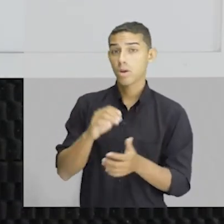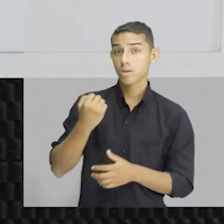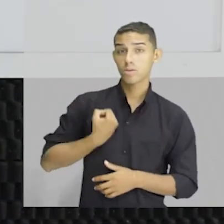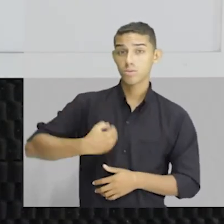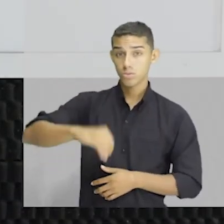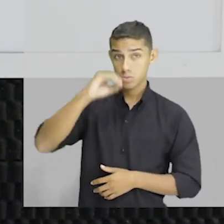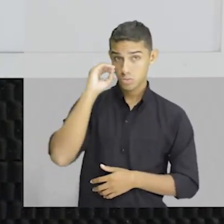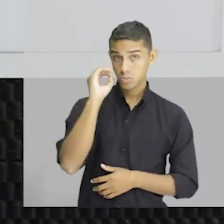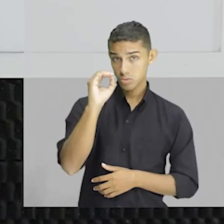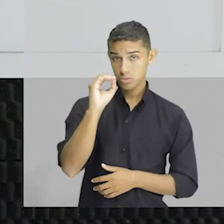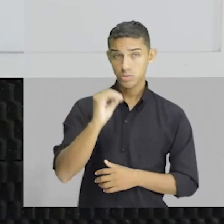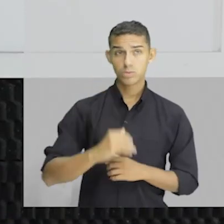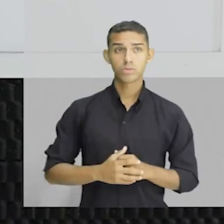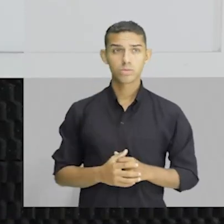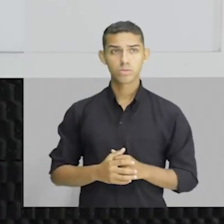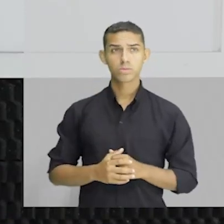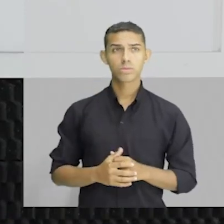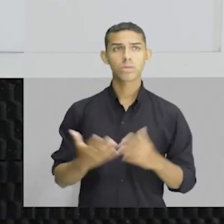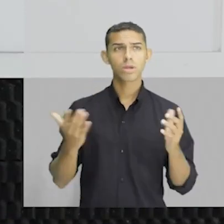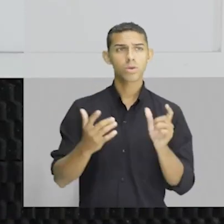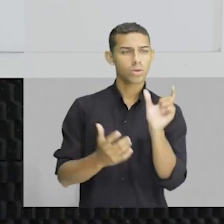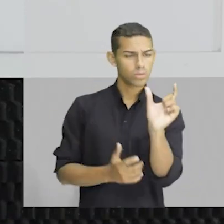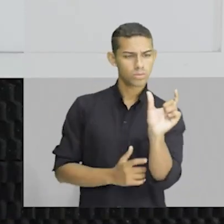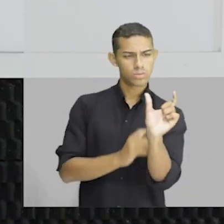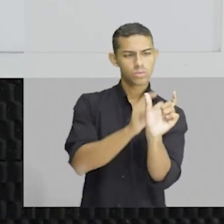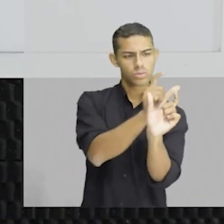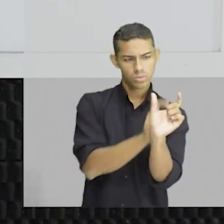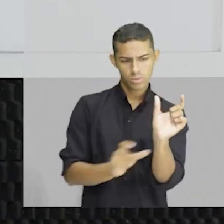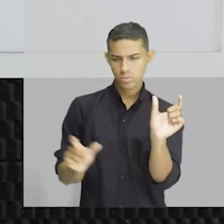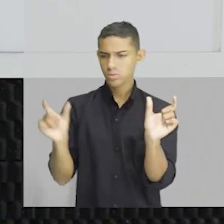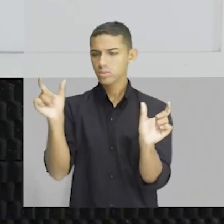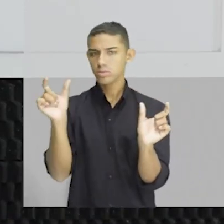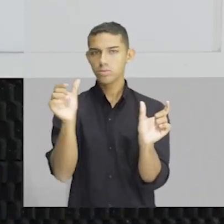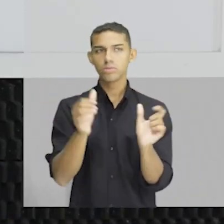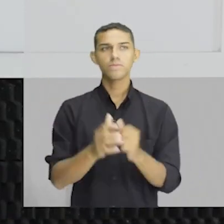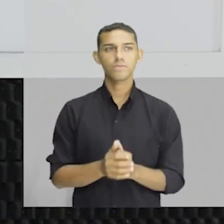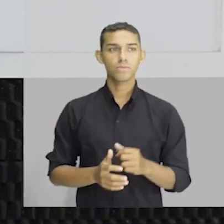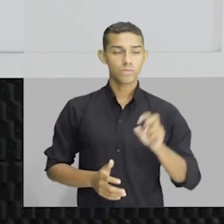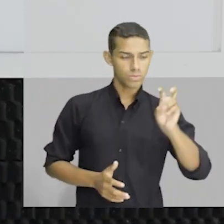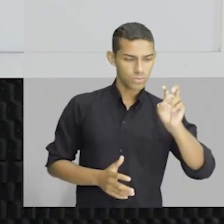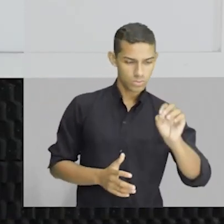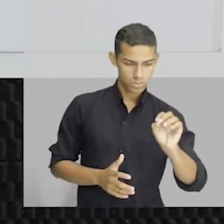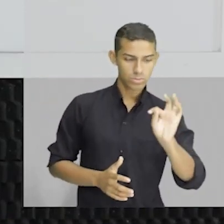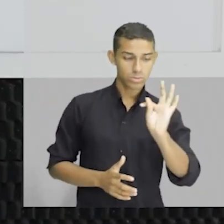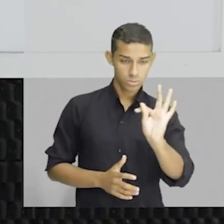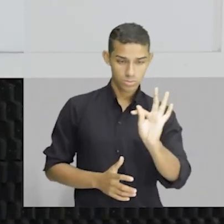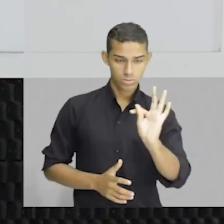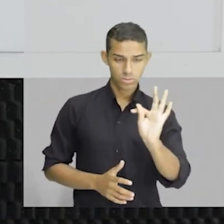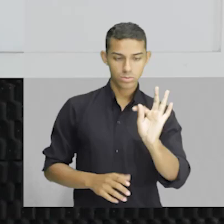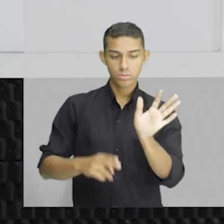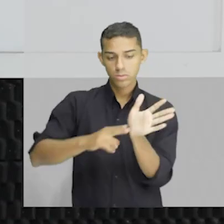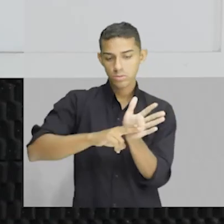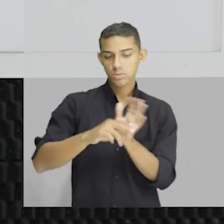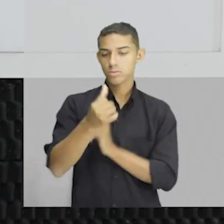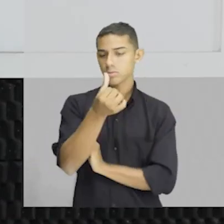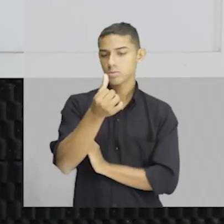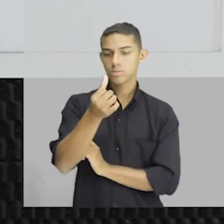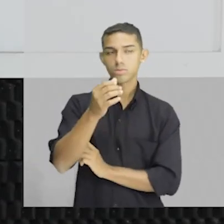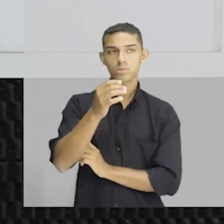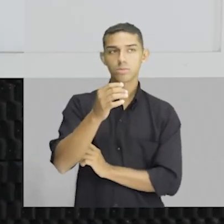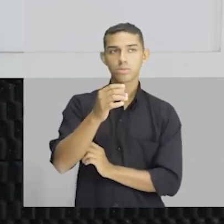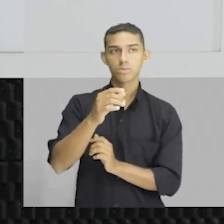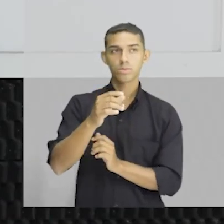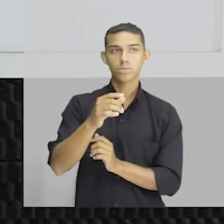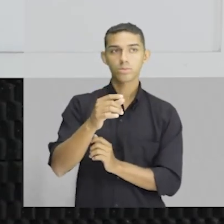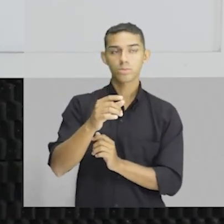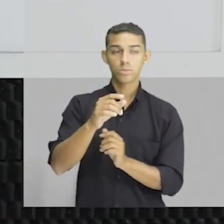vamos passar esse 600 para o segundo membro 50t igual a menos